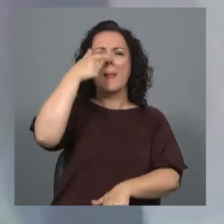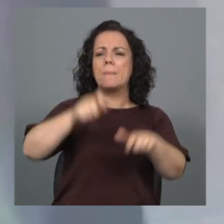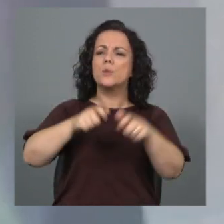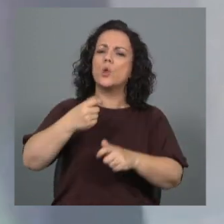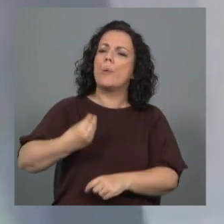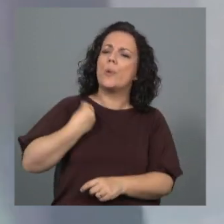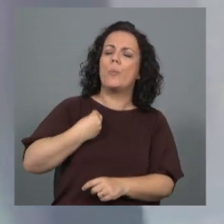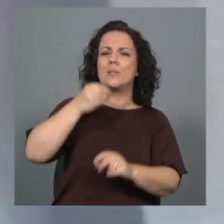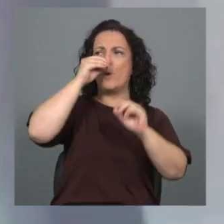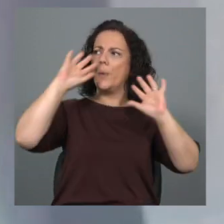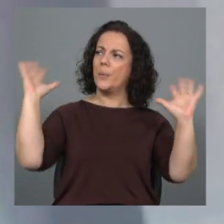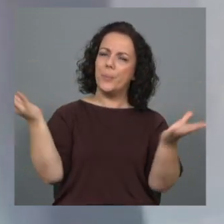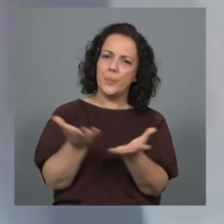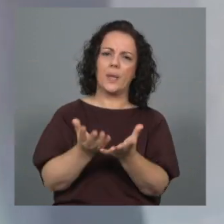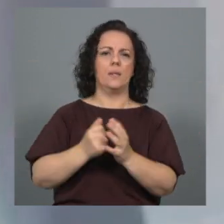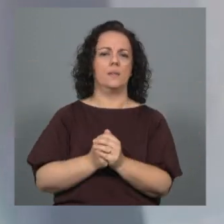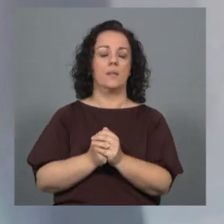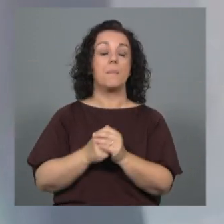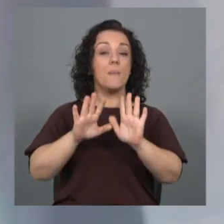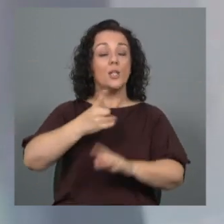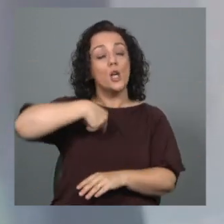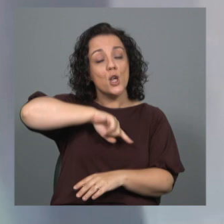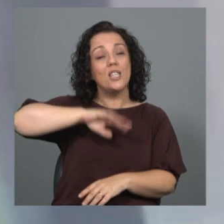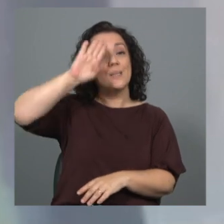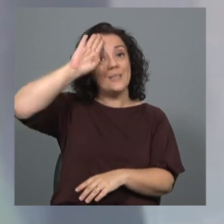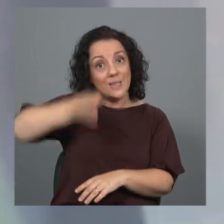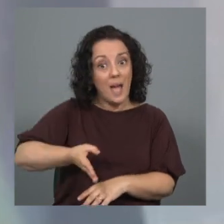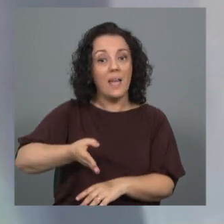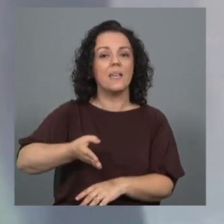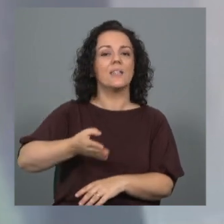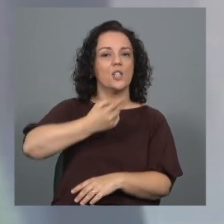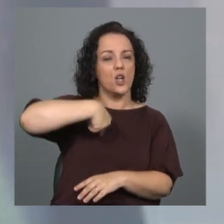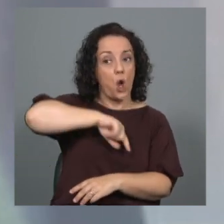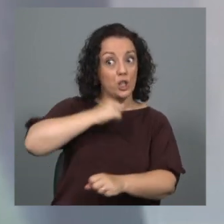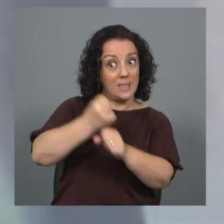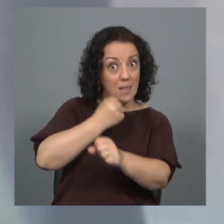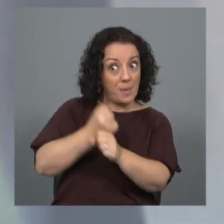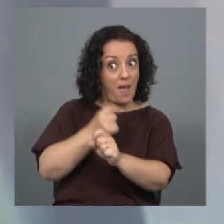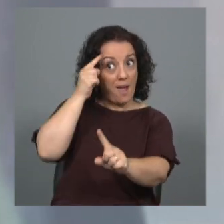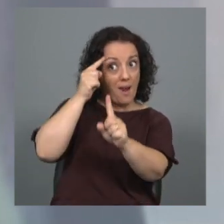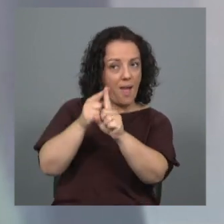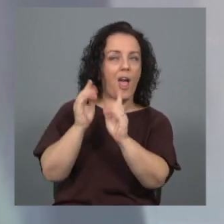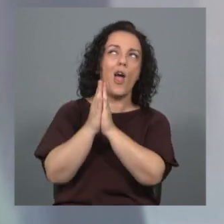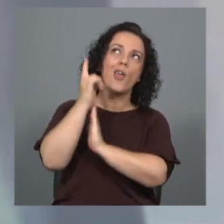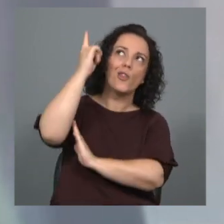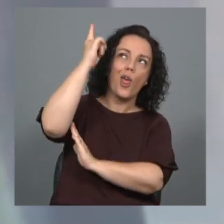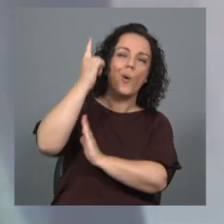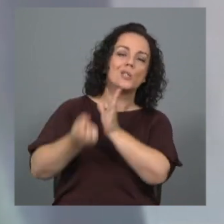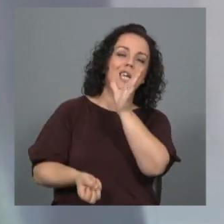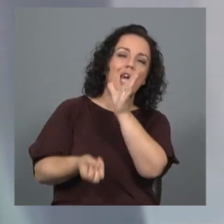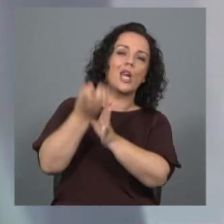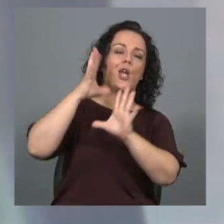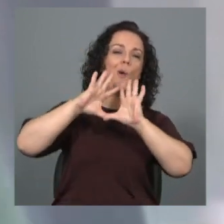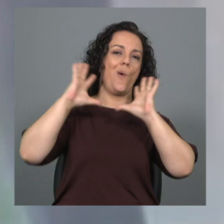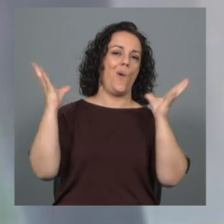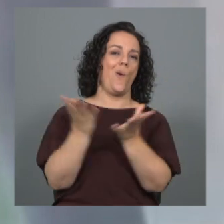ambiente, sabendo que nós estamos a trabalhar para um Deus criador e que cuida de tudo isto.